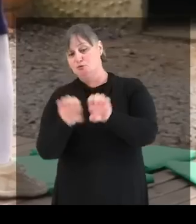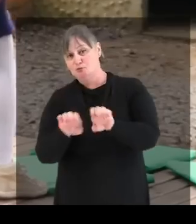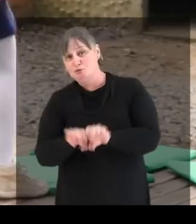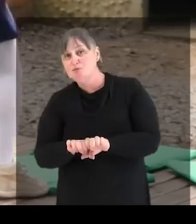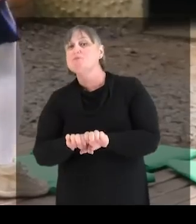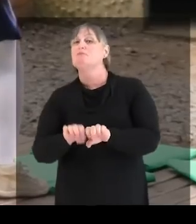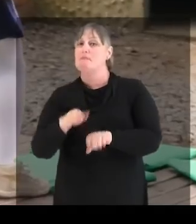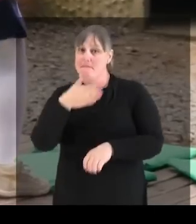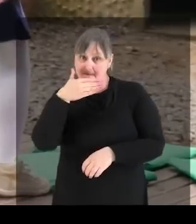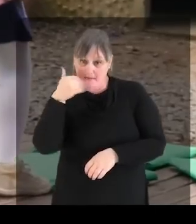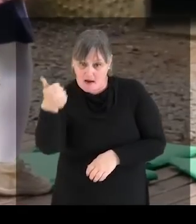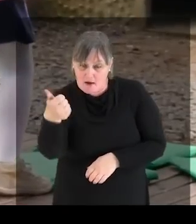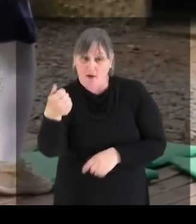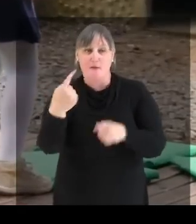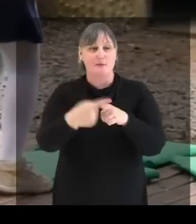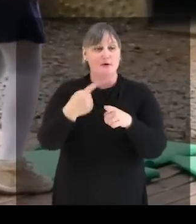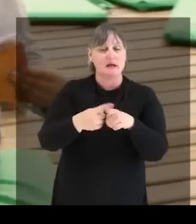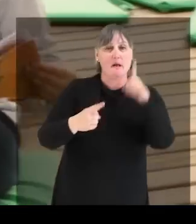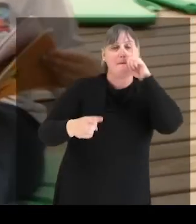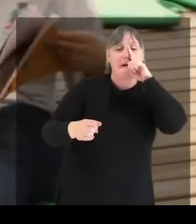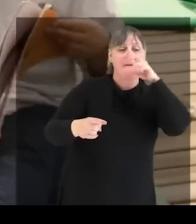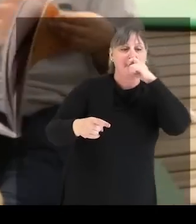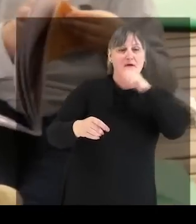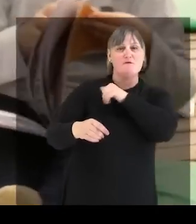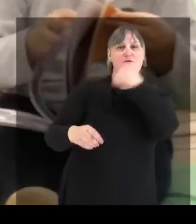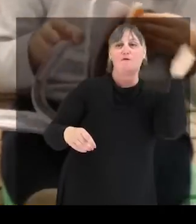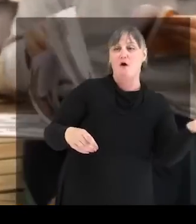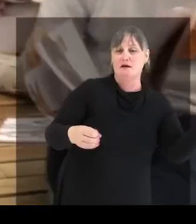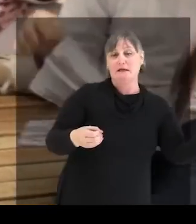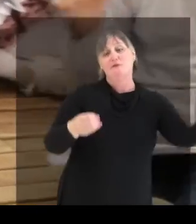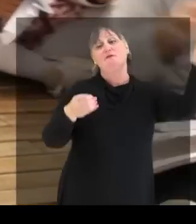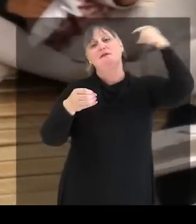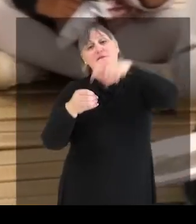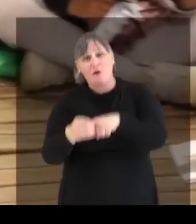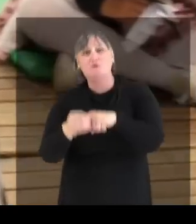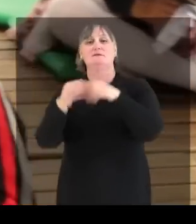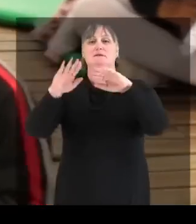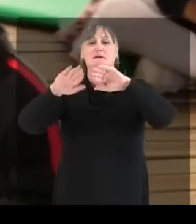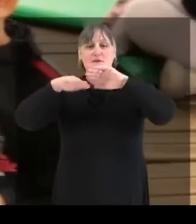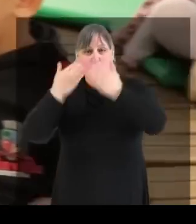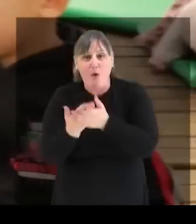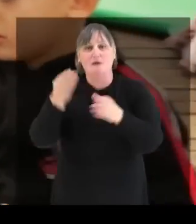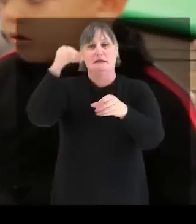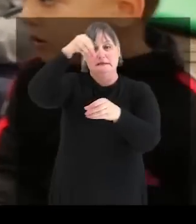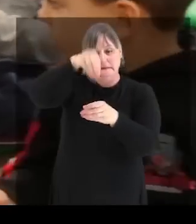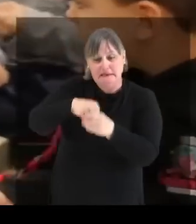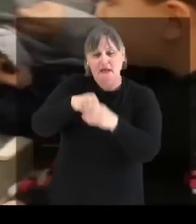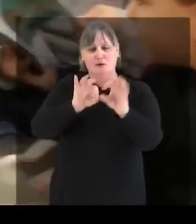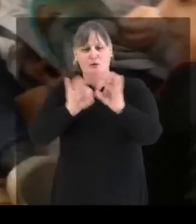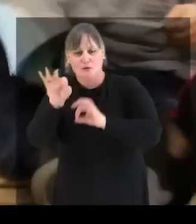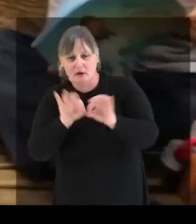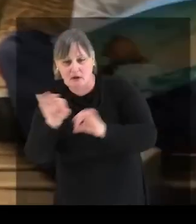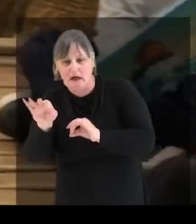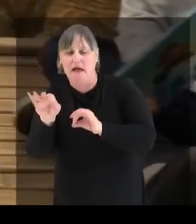em si, ela tende a melhorar com a visão externa dos pais para dentro das escolas, saindo do processo burocrático